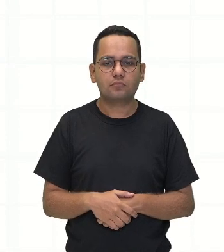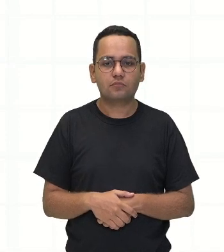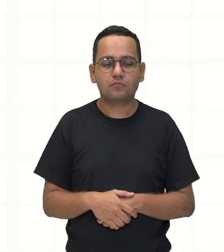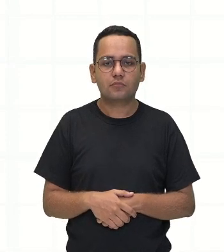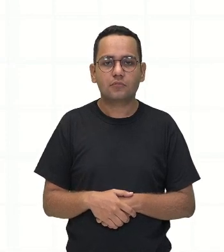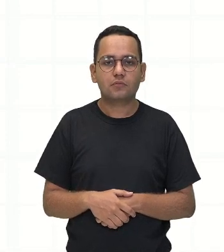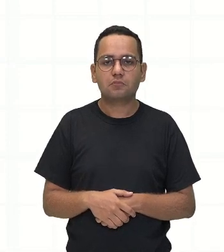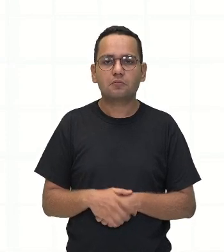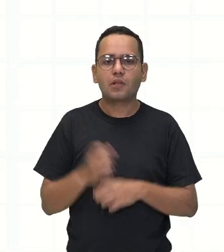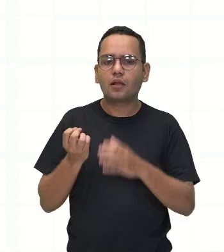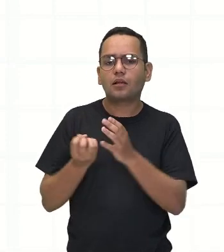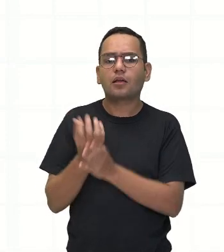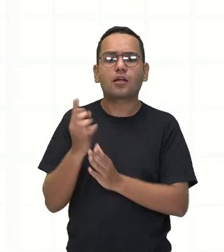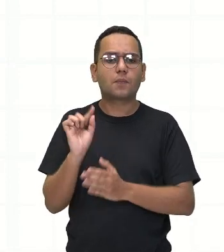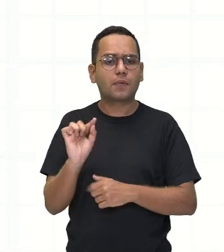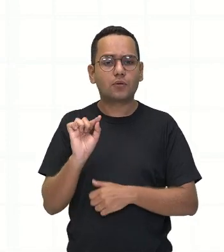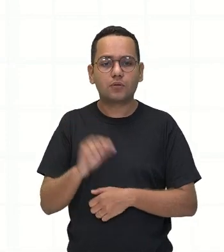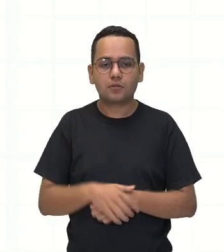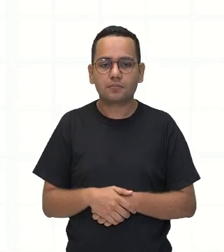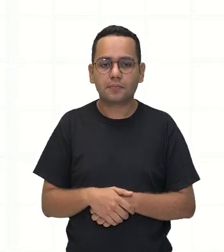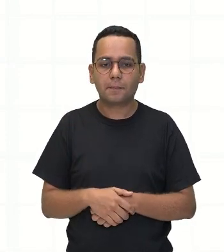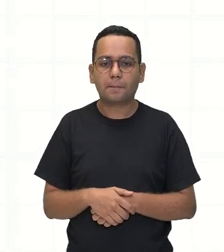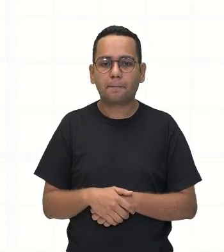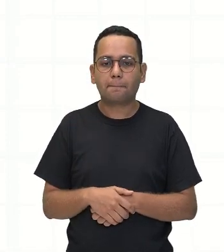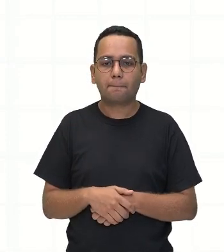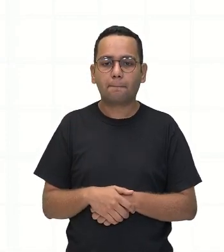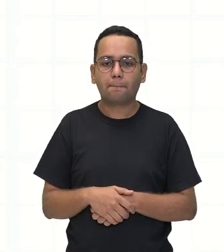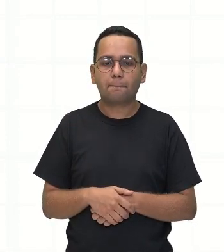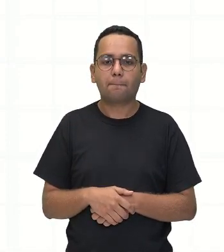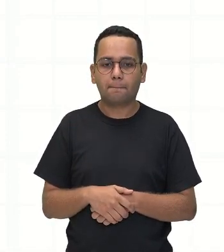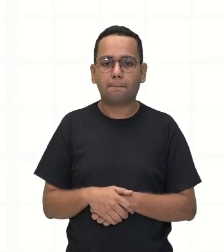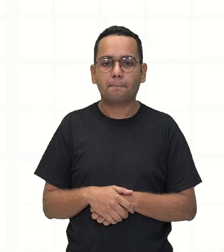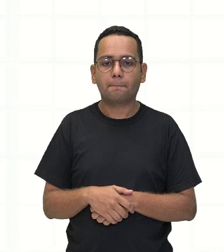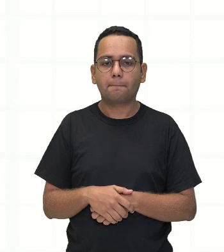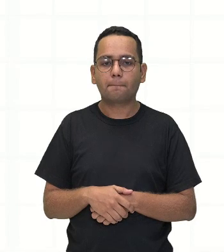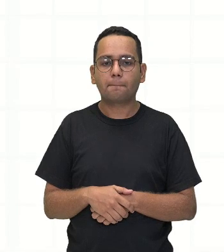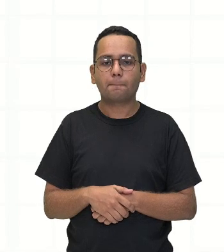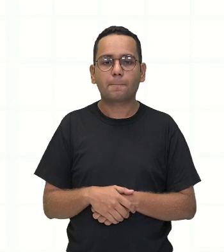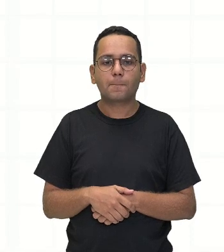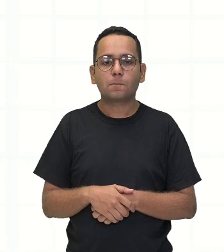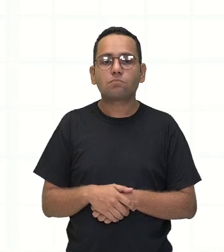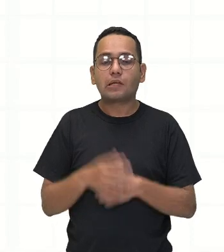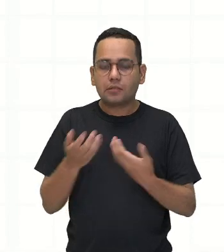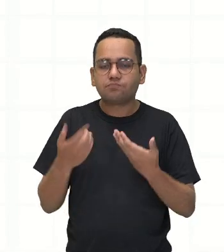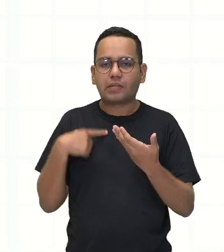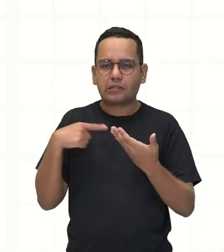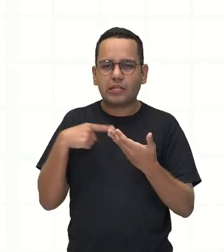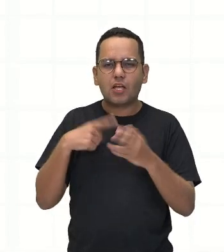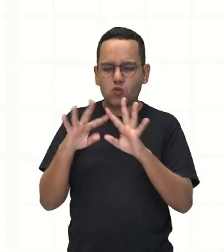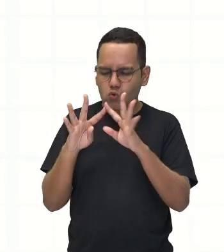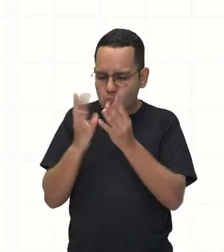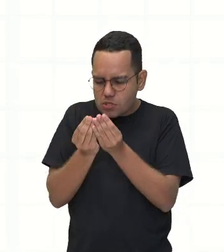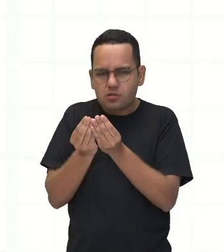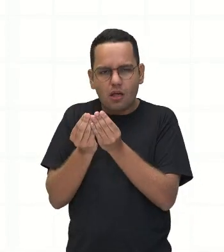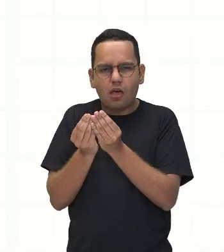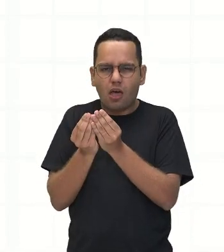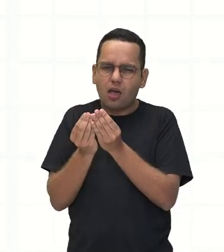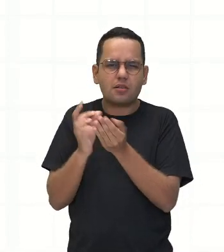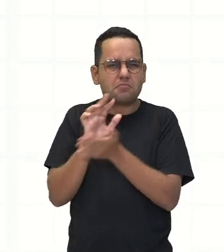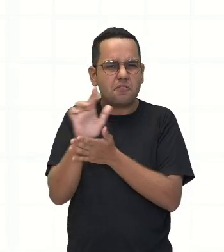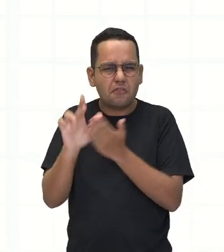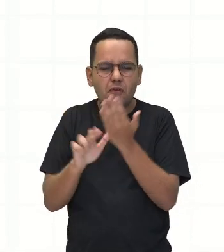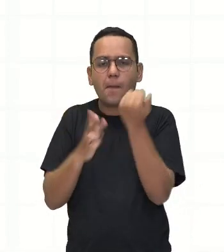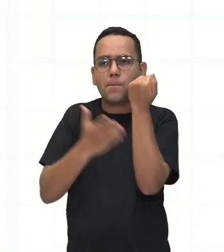principalmente pela queima não completa de combustíveis fósseis. Então, esses combustíveis fósseis, por exemplo, como